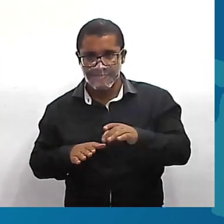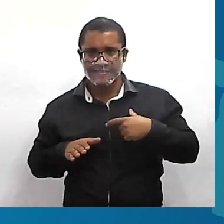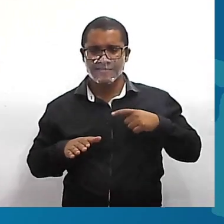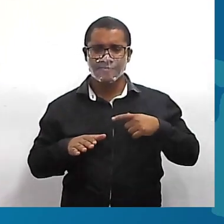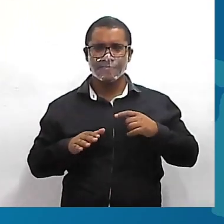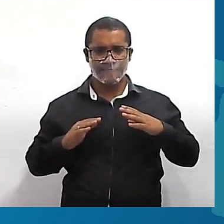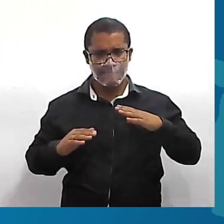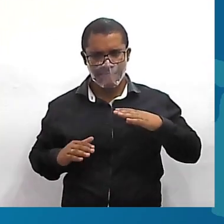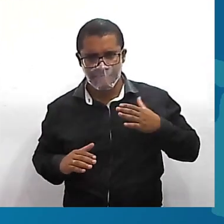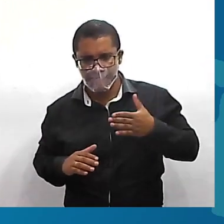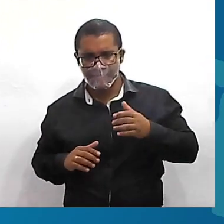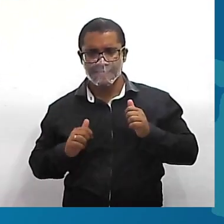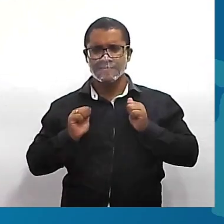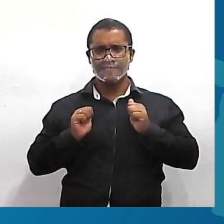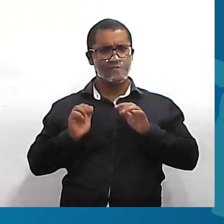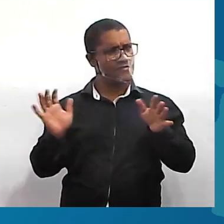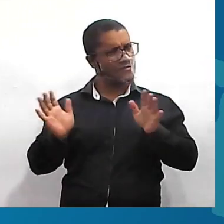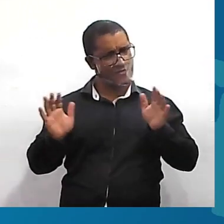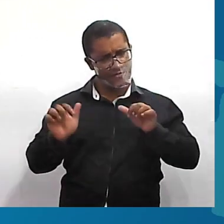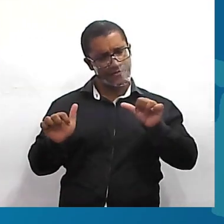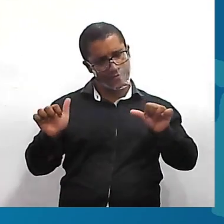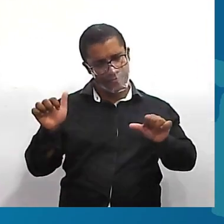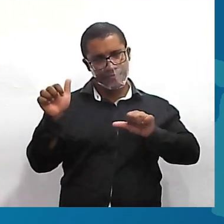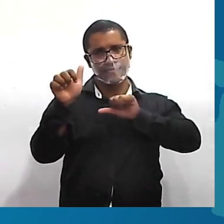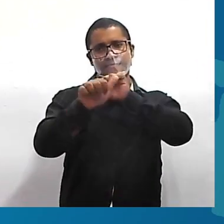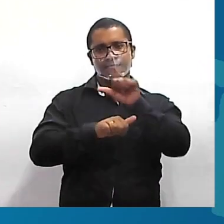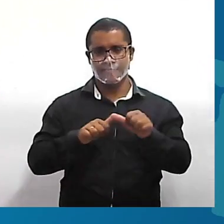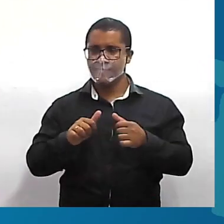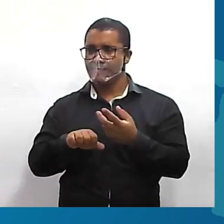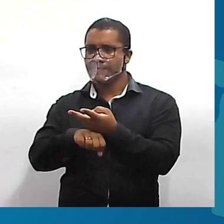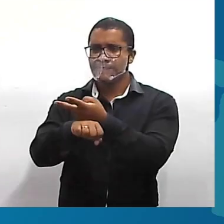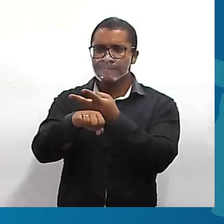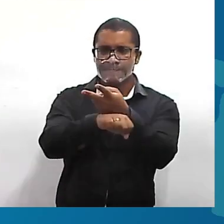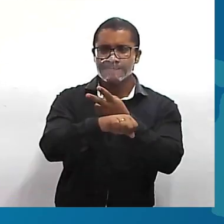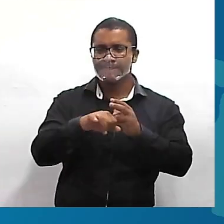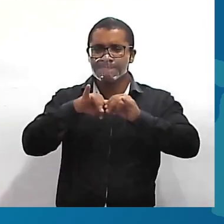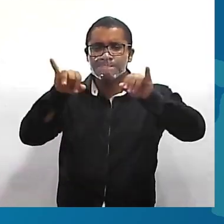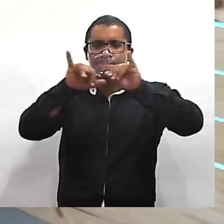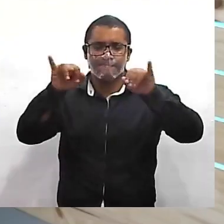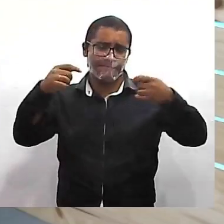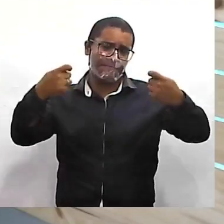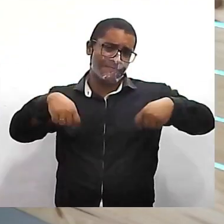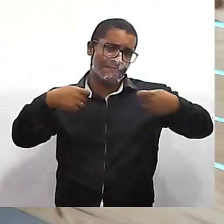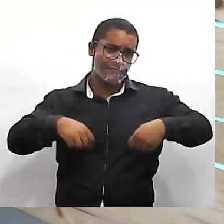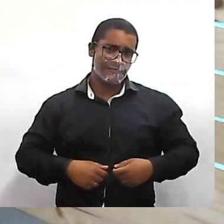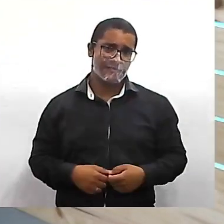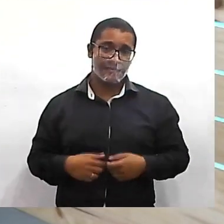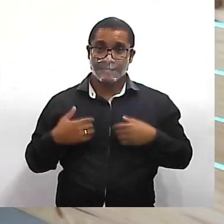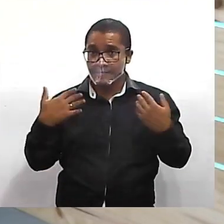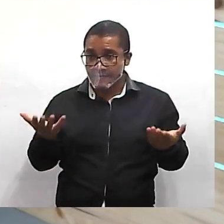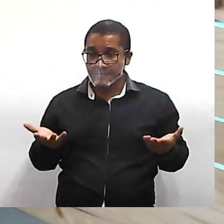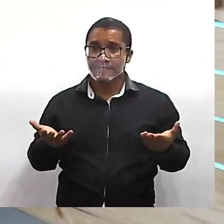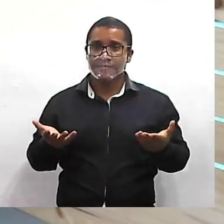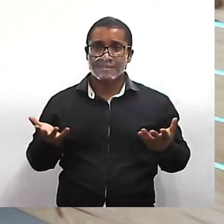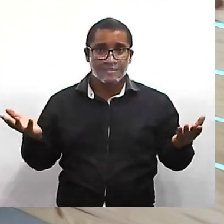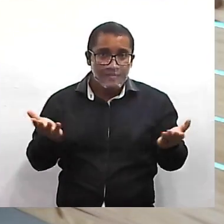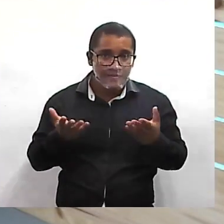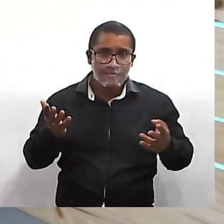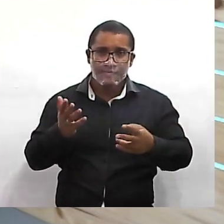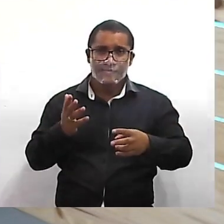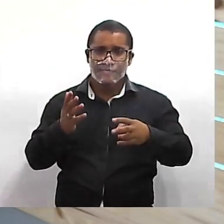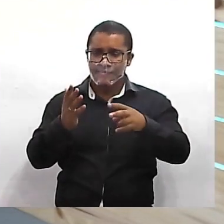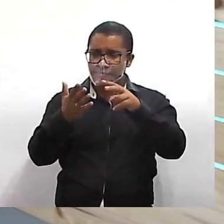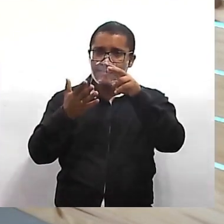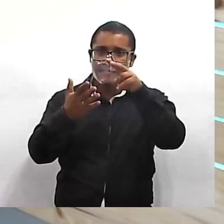sair da inércia e ir um pouco para frente e ir buscar, tá? Isso. Então vamos fazer agora a leitura